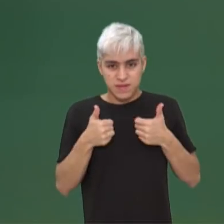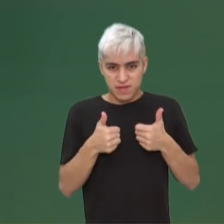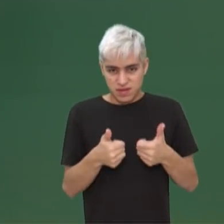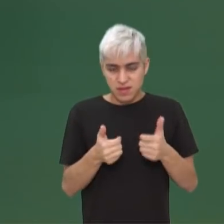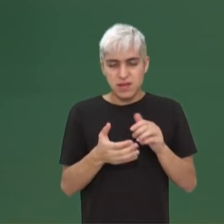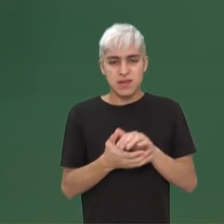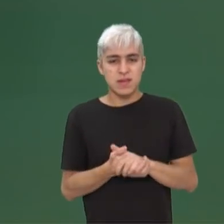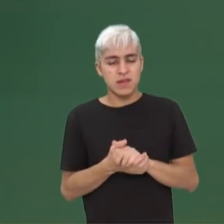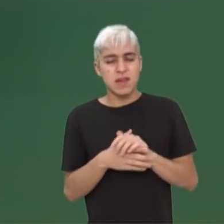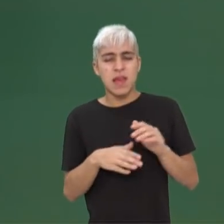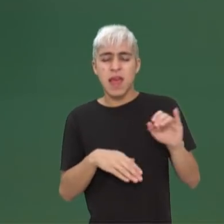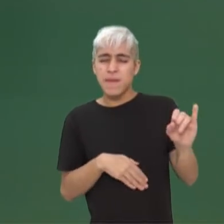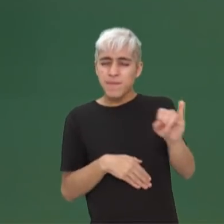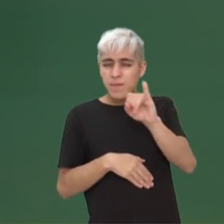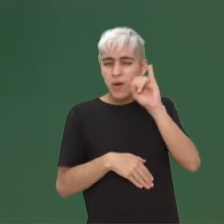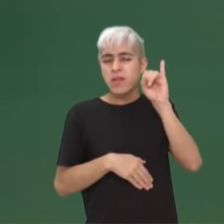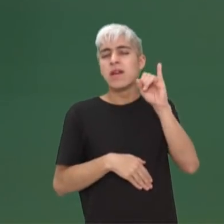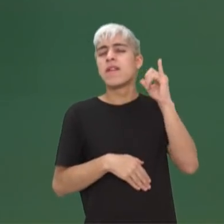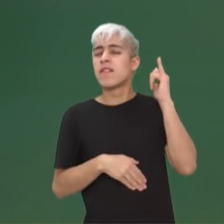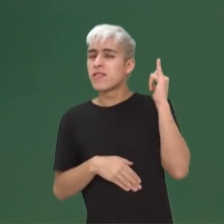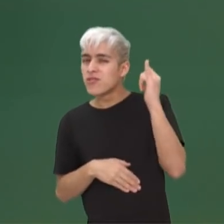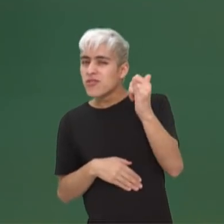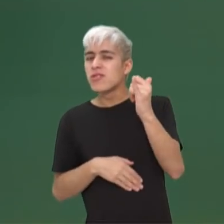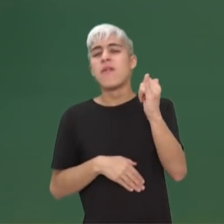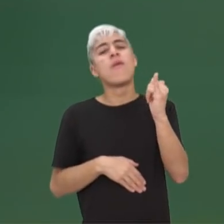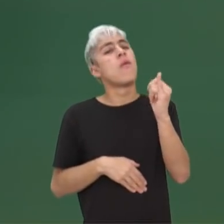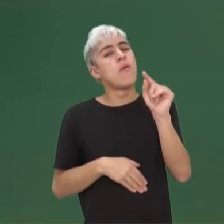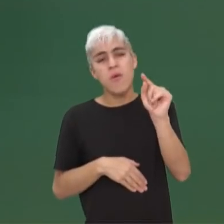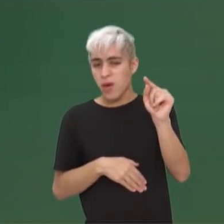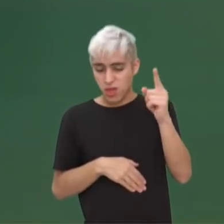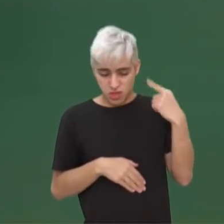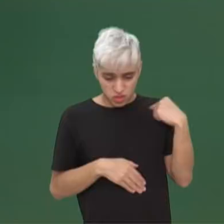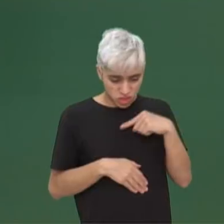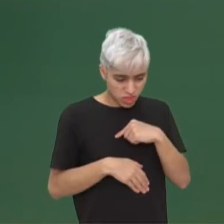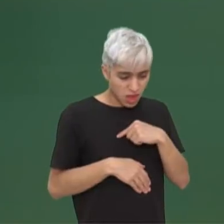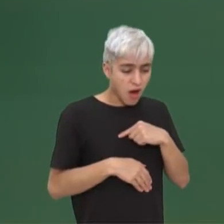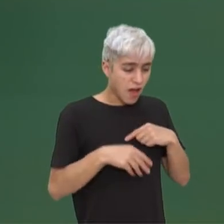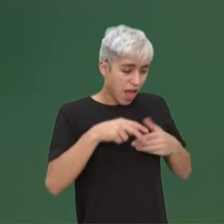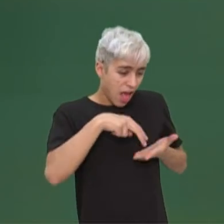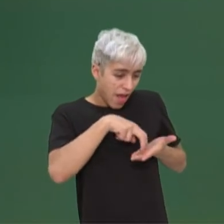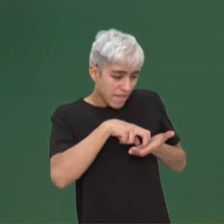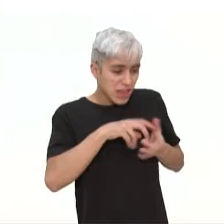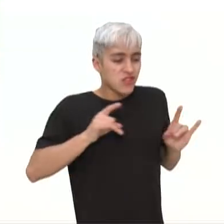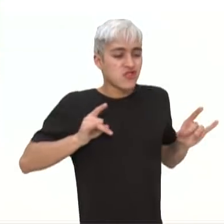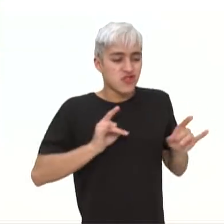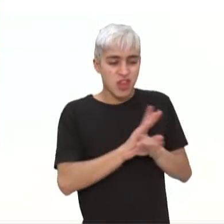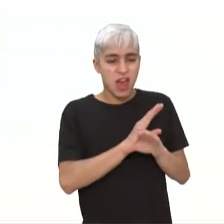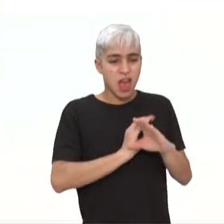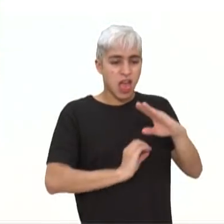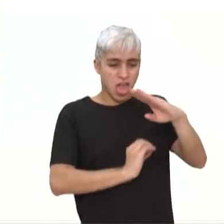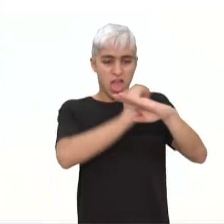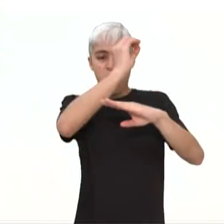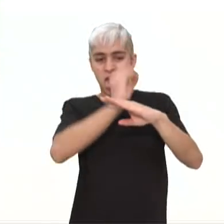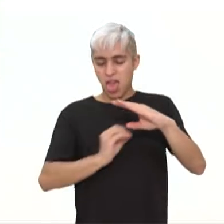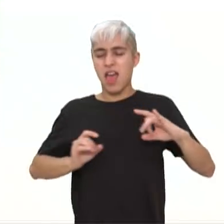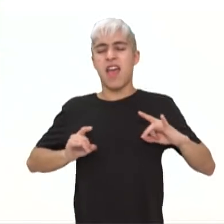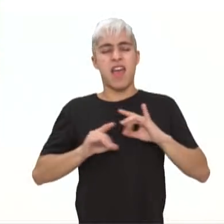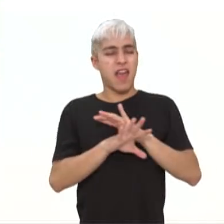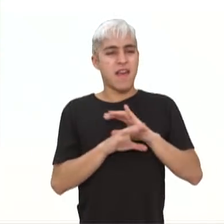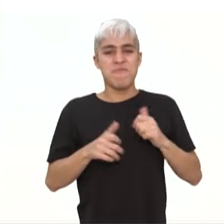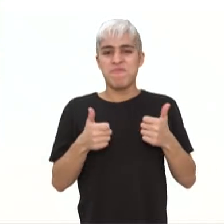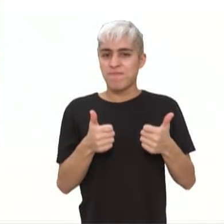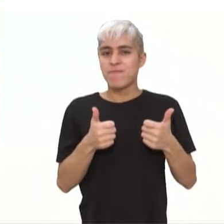É importante dizer para vocês que nós não nos tornamos flexíveis da noite para o dia. E esse é um trabalho que vai